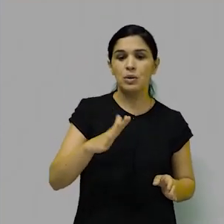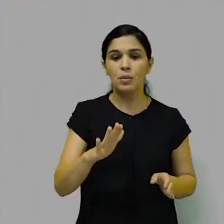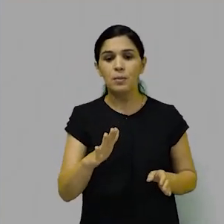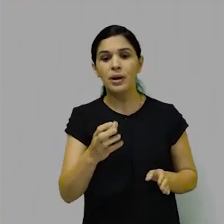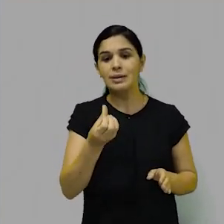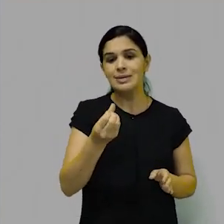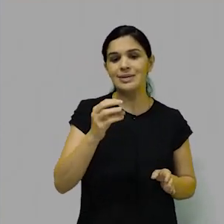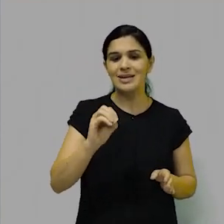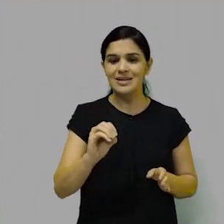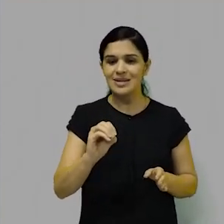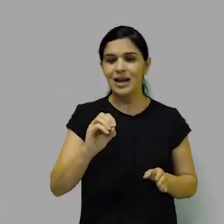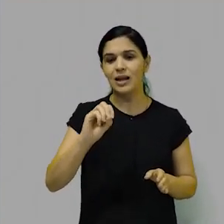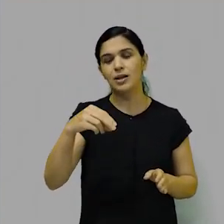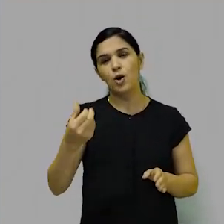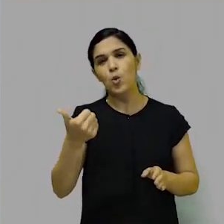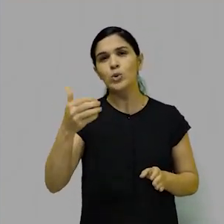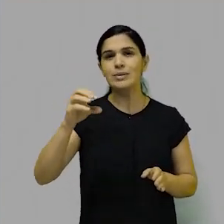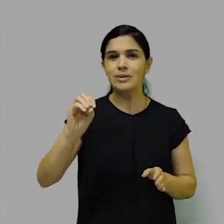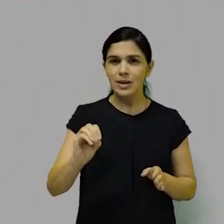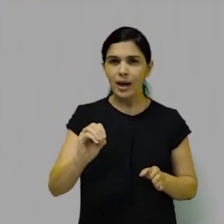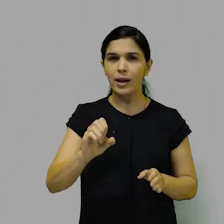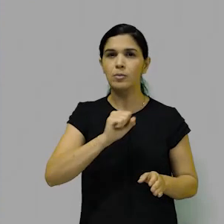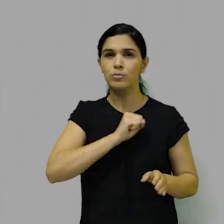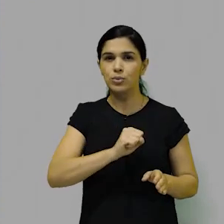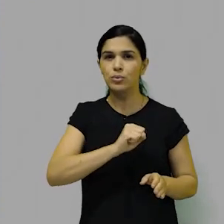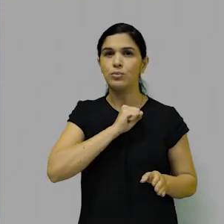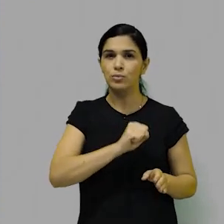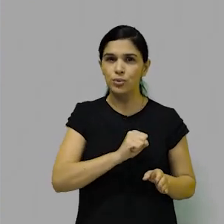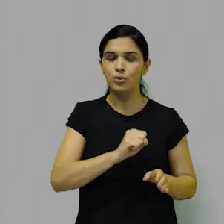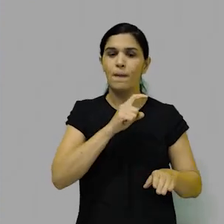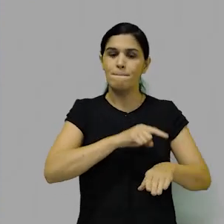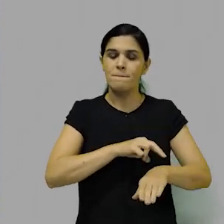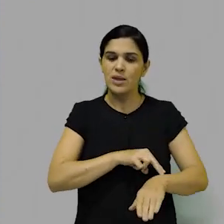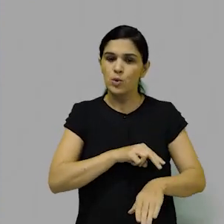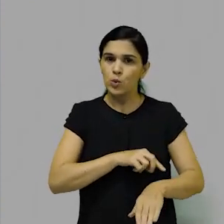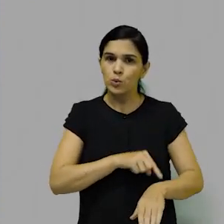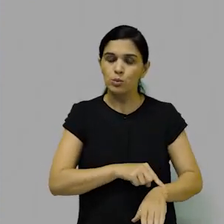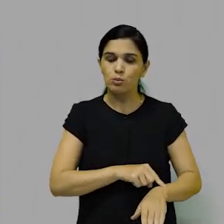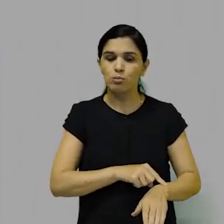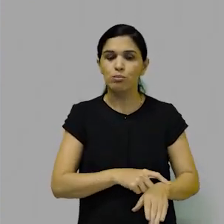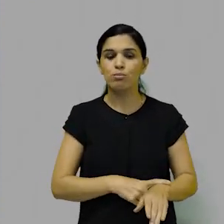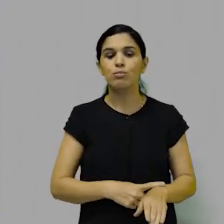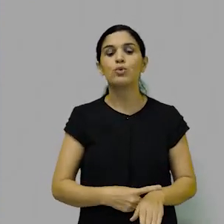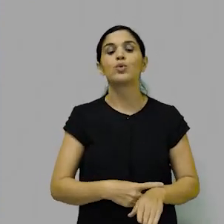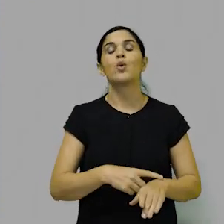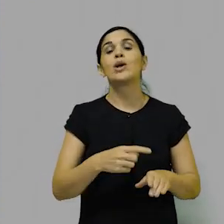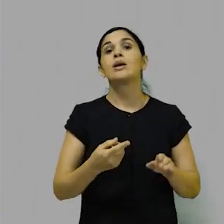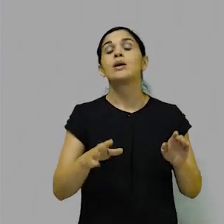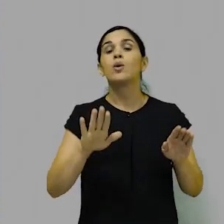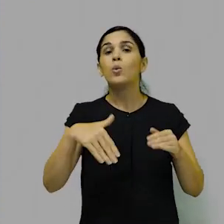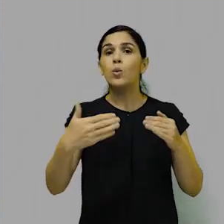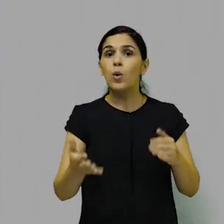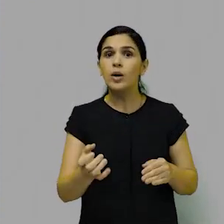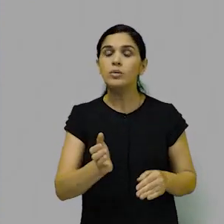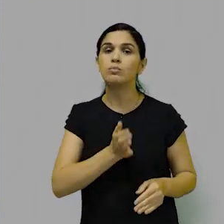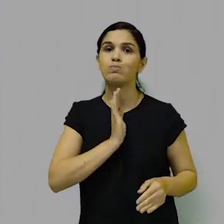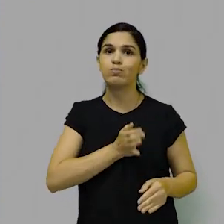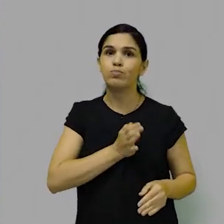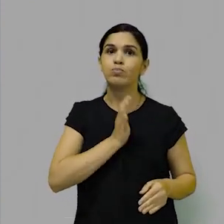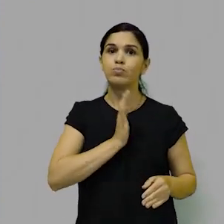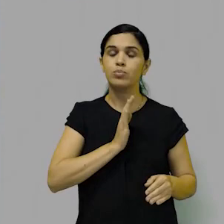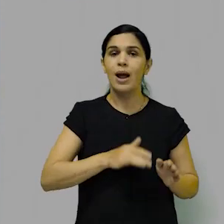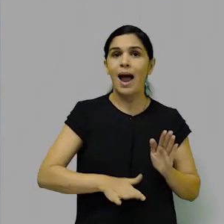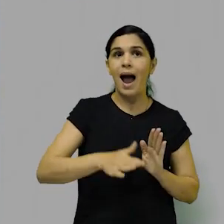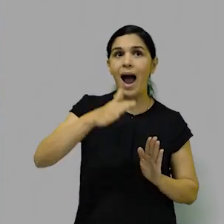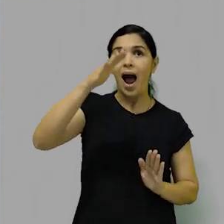uma frequência cardíaca alta, ou taquicardia, quando está o quê? Acima de 100 batimentos por